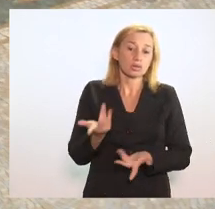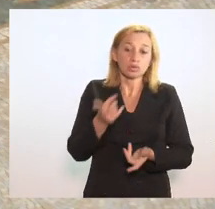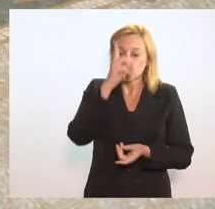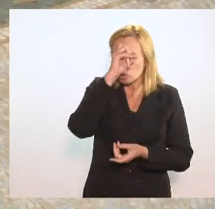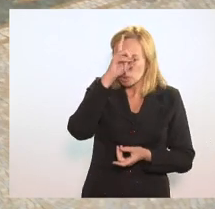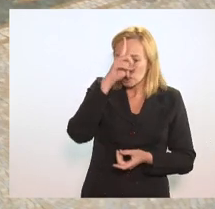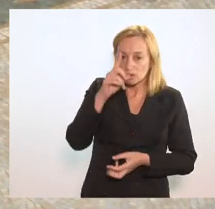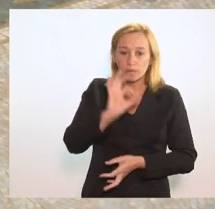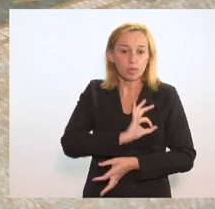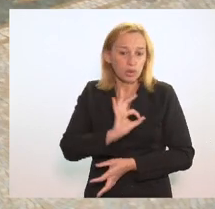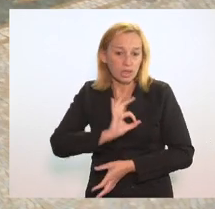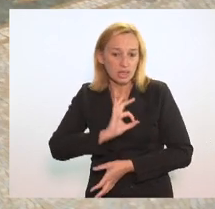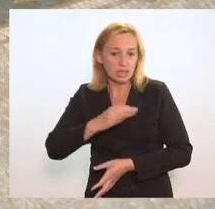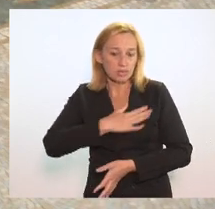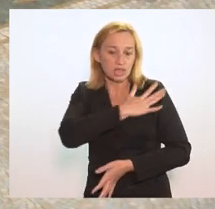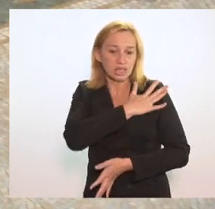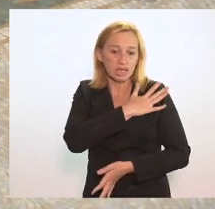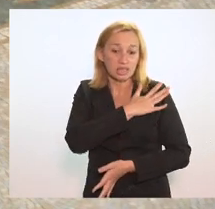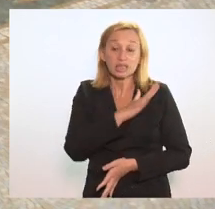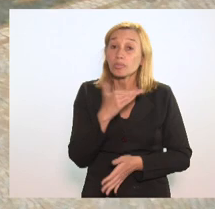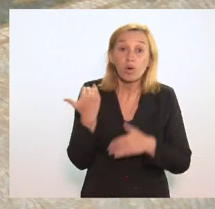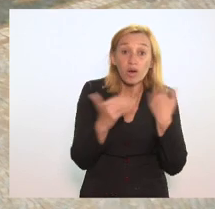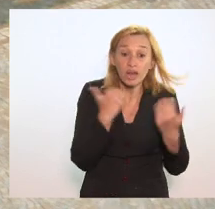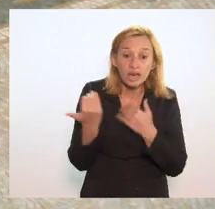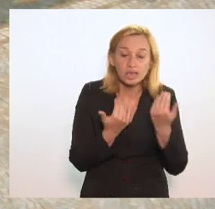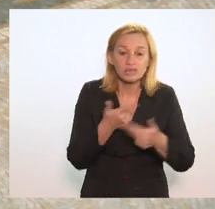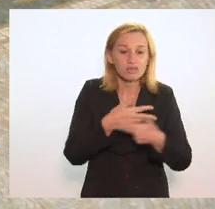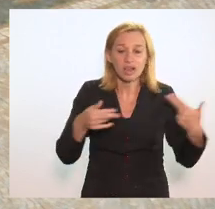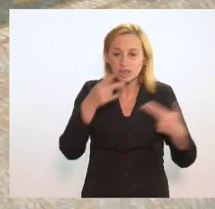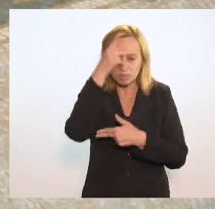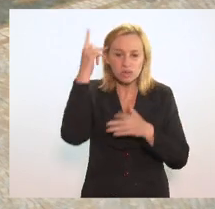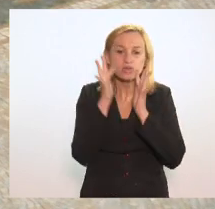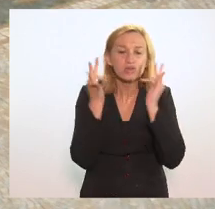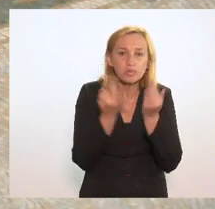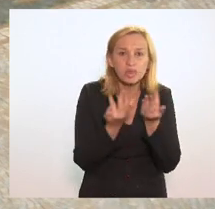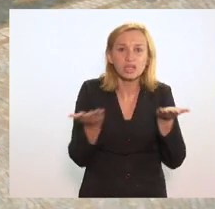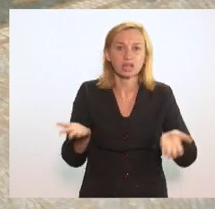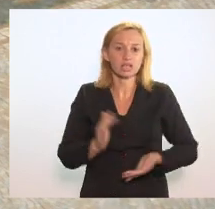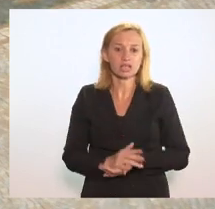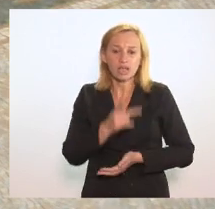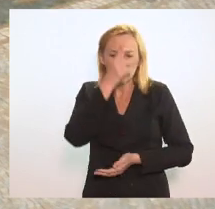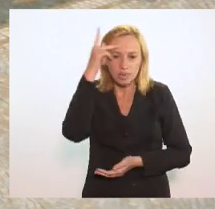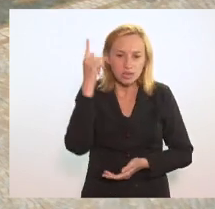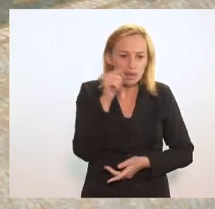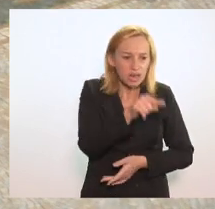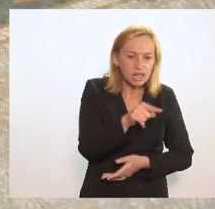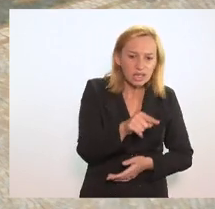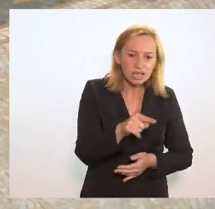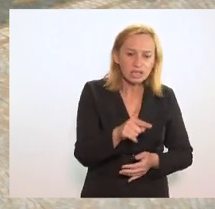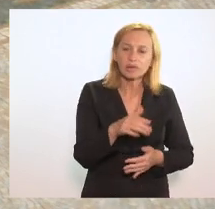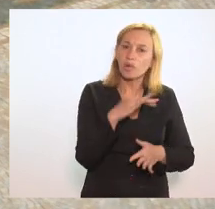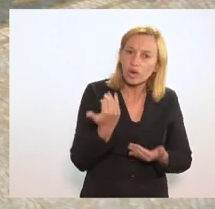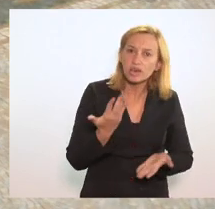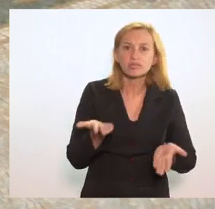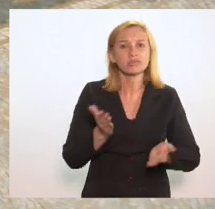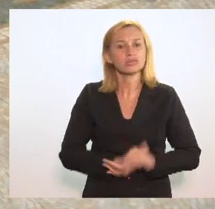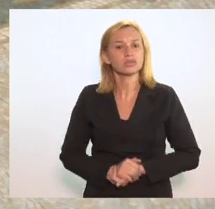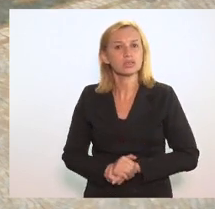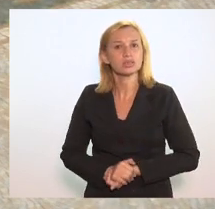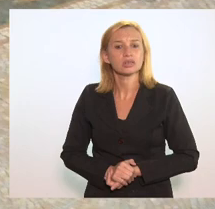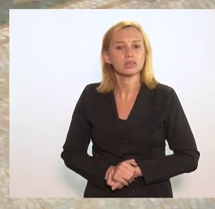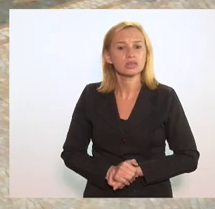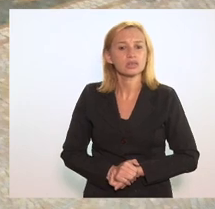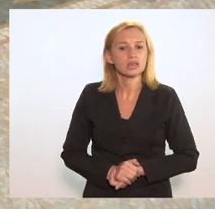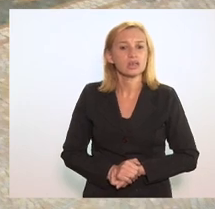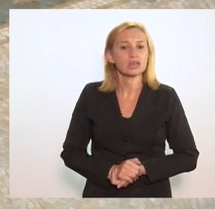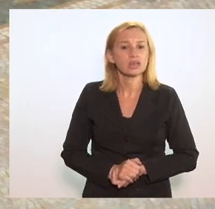Militar, está morrendo gente pra caramba, cheio de Covid, familiares. O pessoal que está na linha de frente está morrendo.